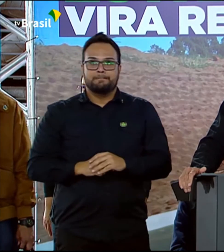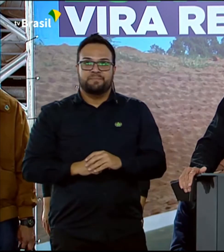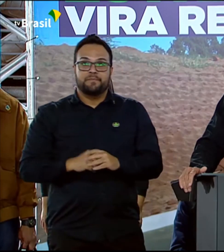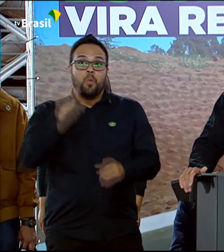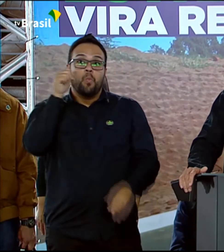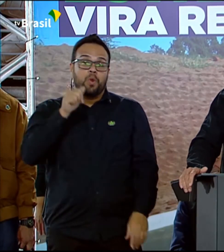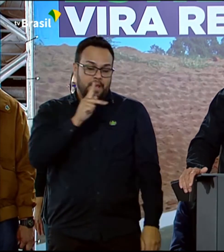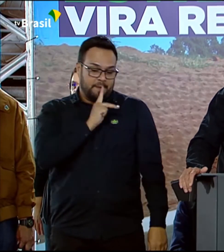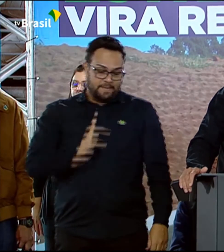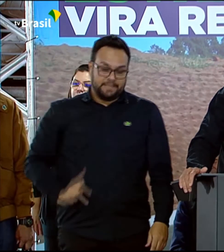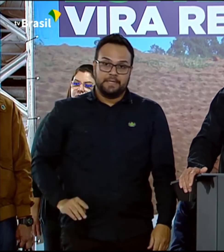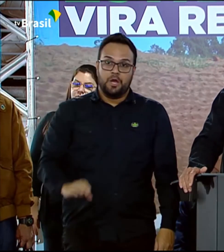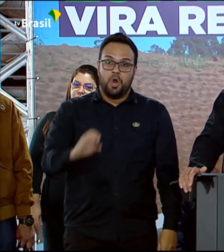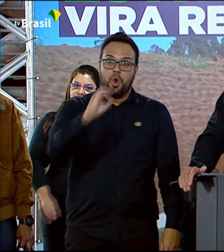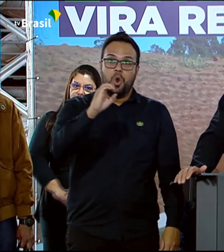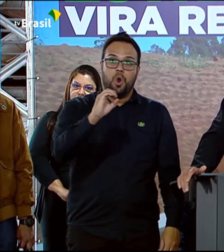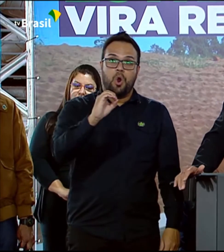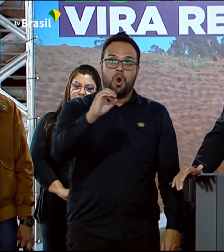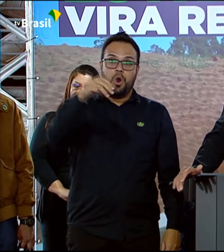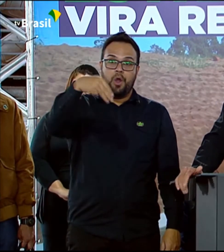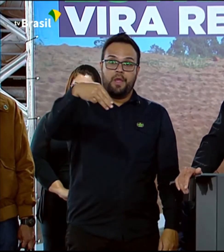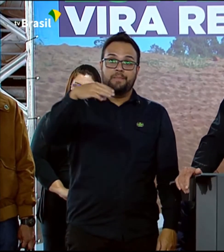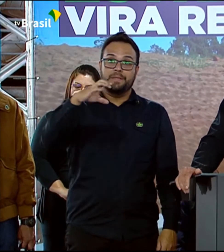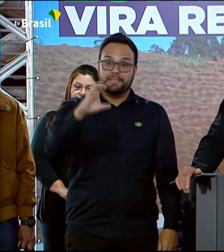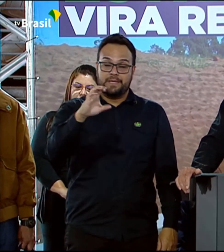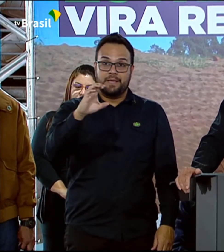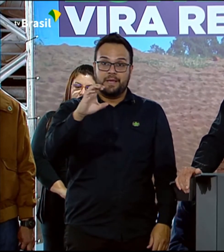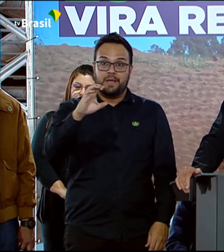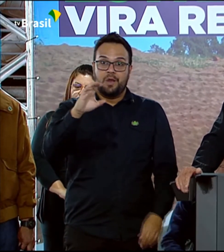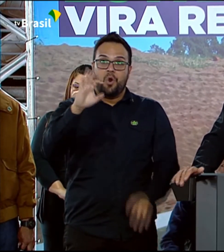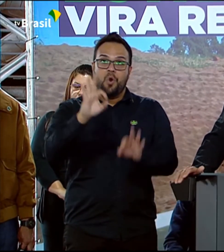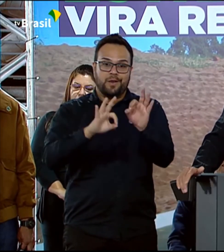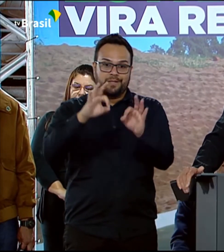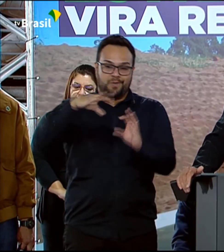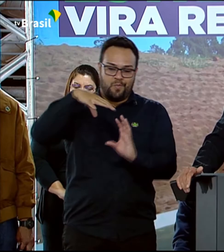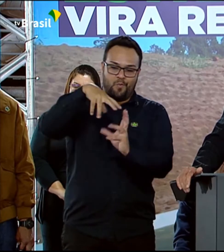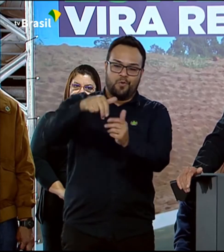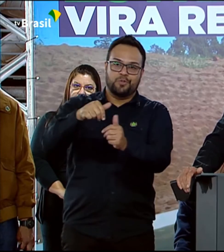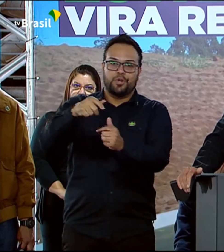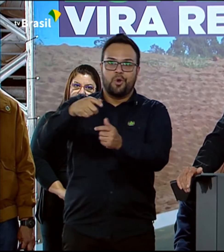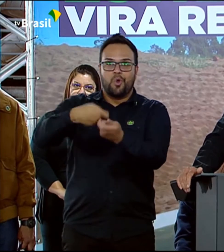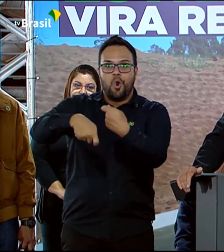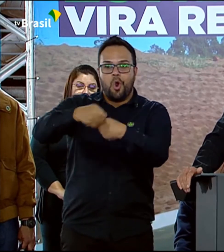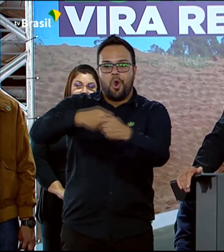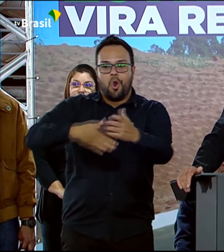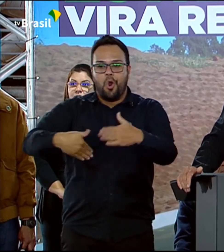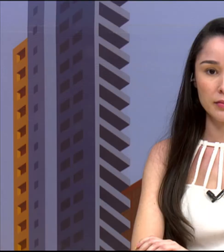que como visto tem por objetivo central a colheita de elementos informativos